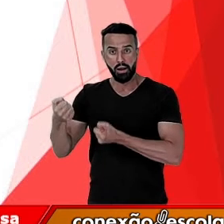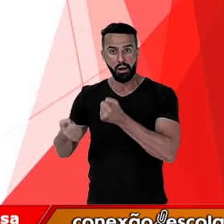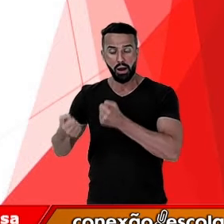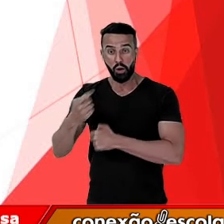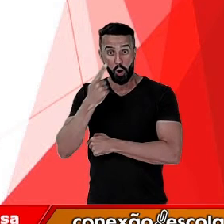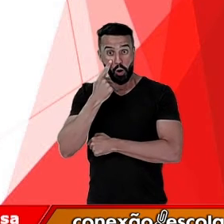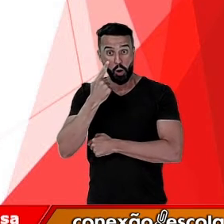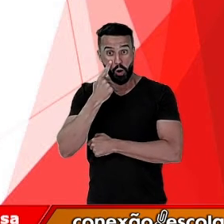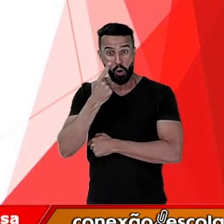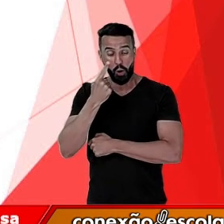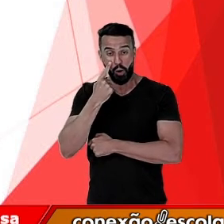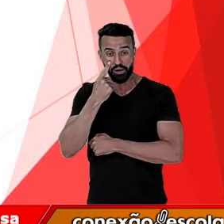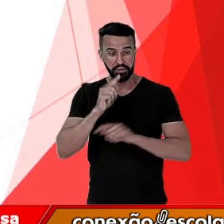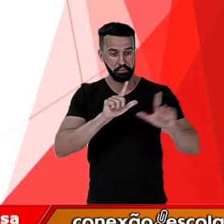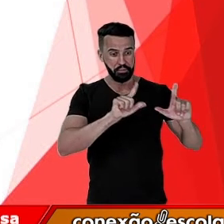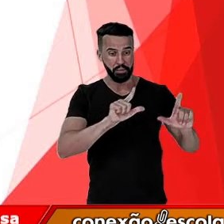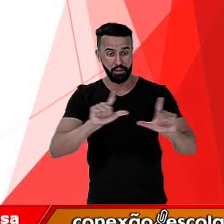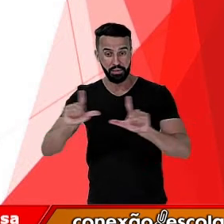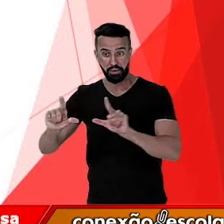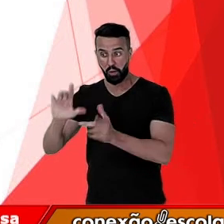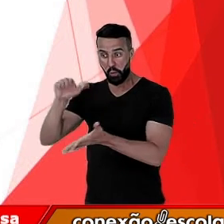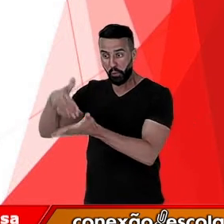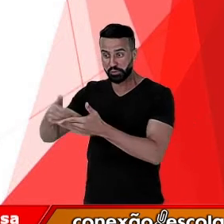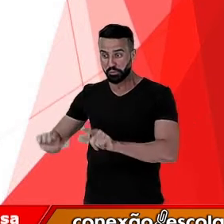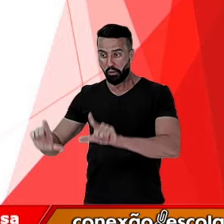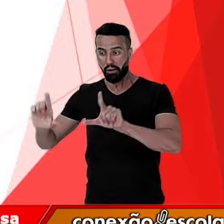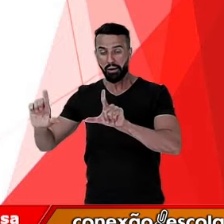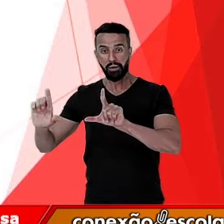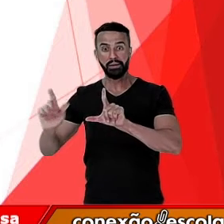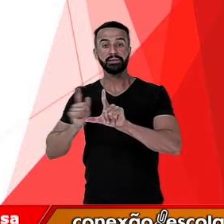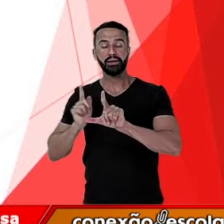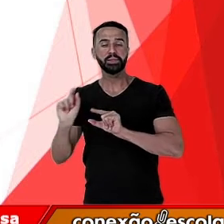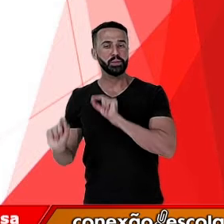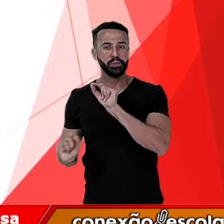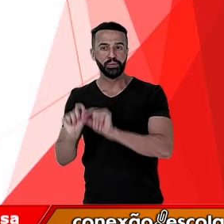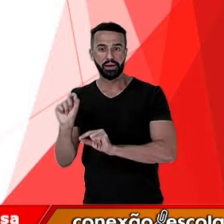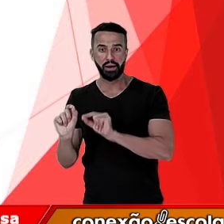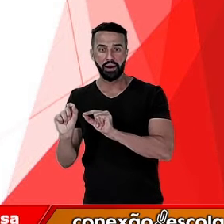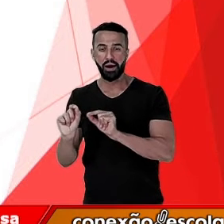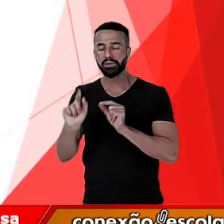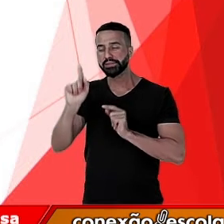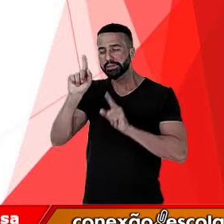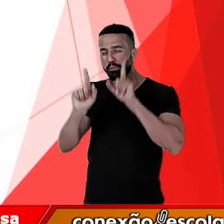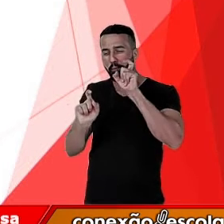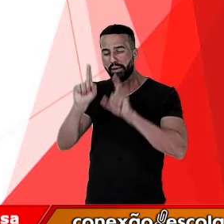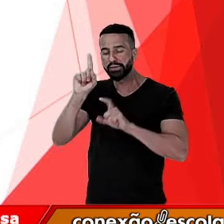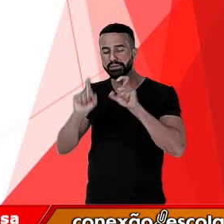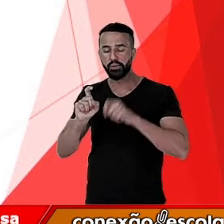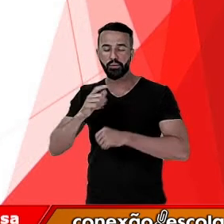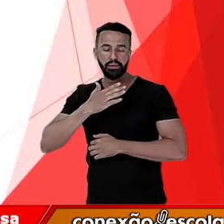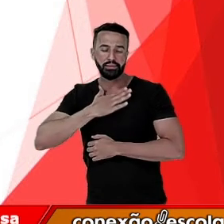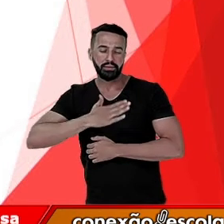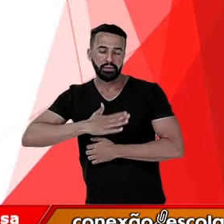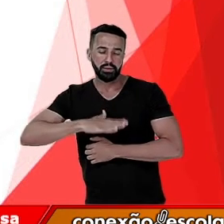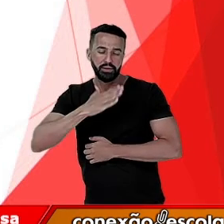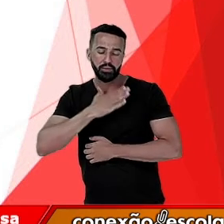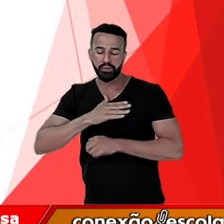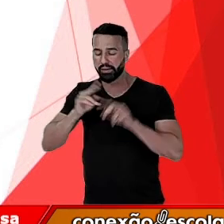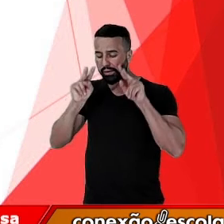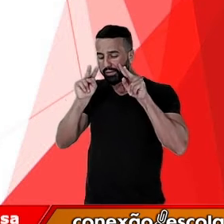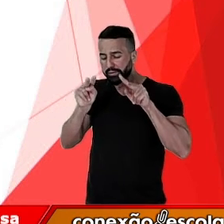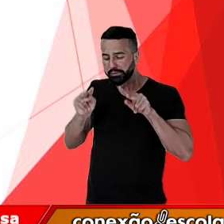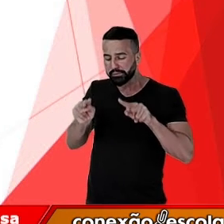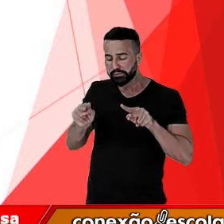no último quadrinho da tirinha. De um lado, a expressão facial tranquila do Seninha,